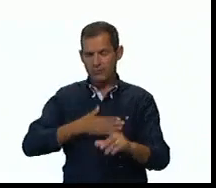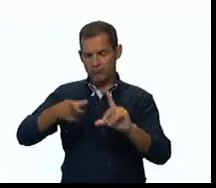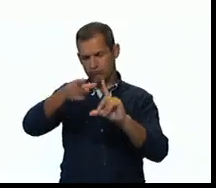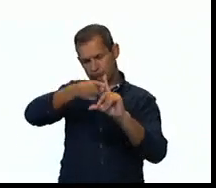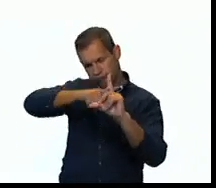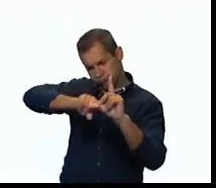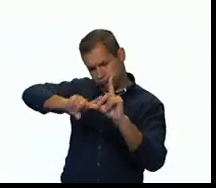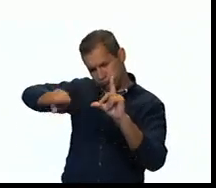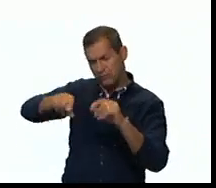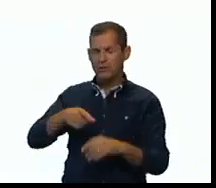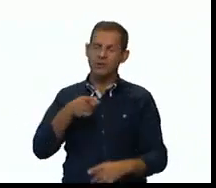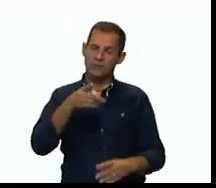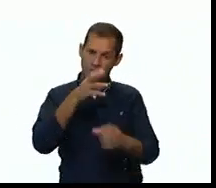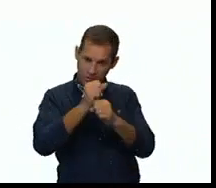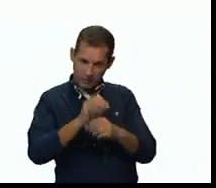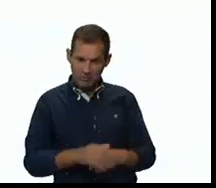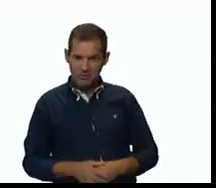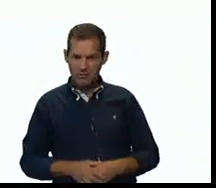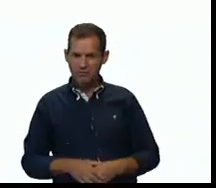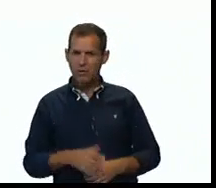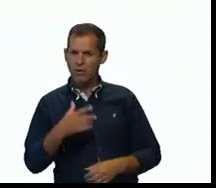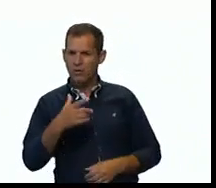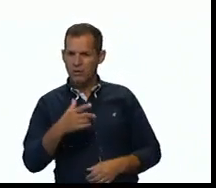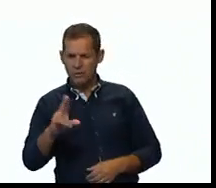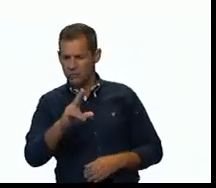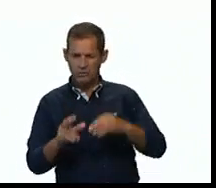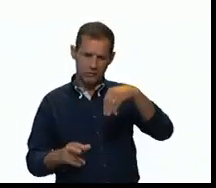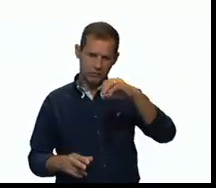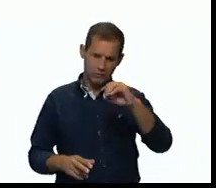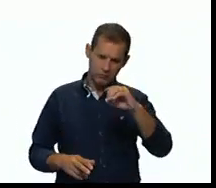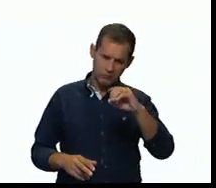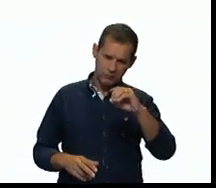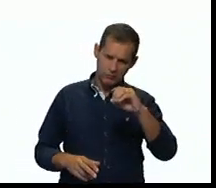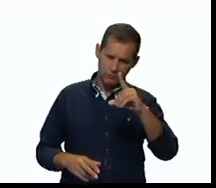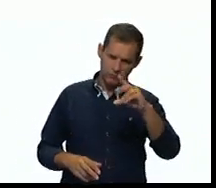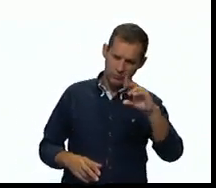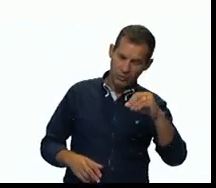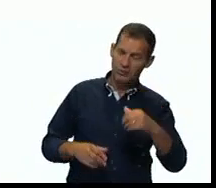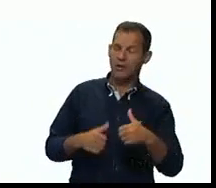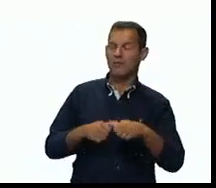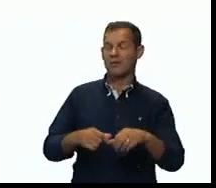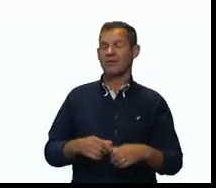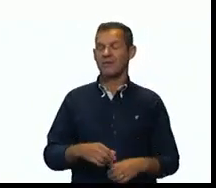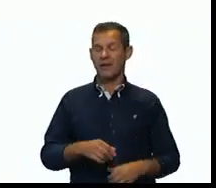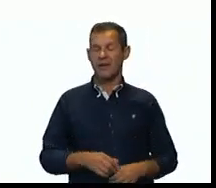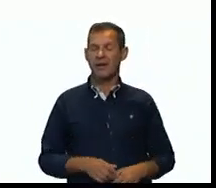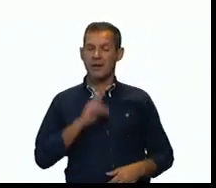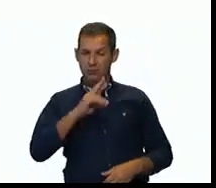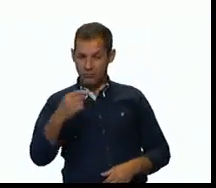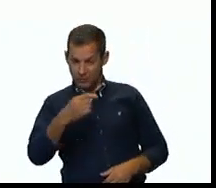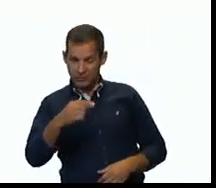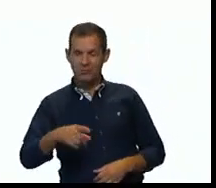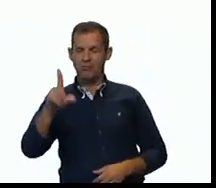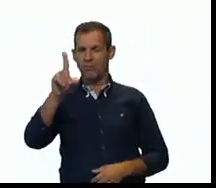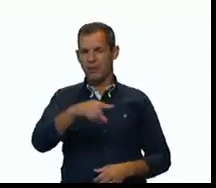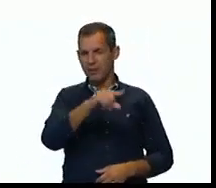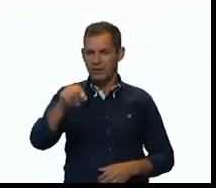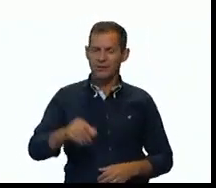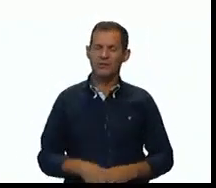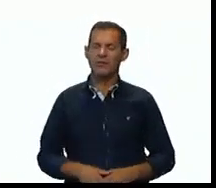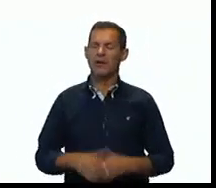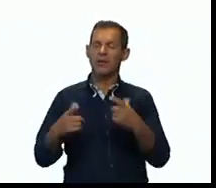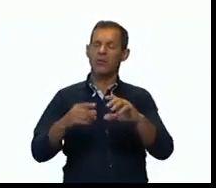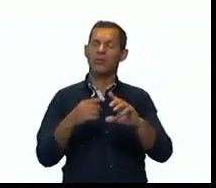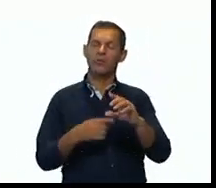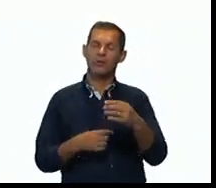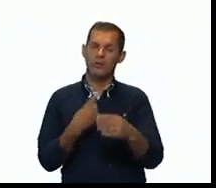curva. Se você calcular sem o módulo, o resultado vai dar negativo. E muitas vezes isso cancela com a área 1.